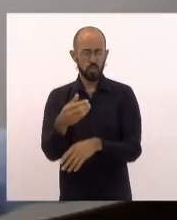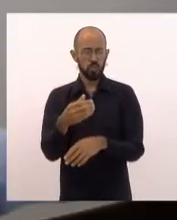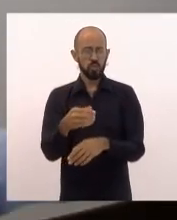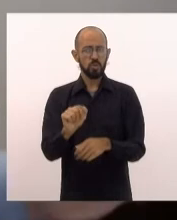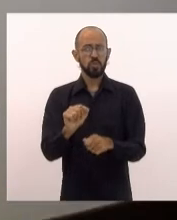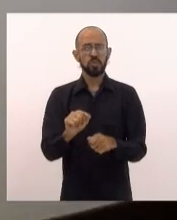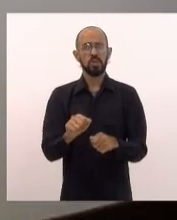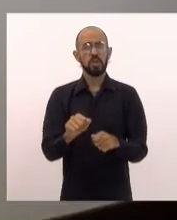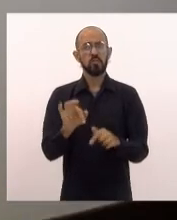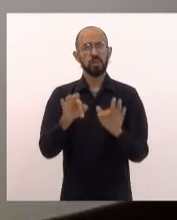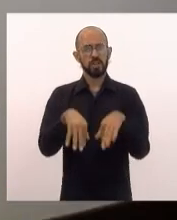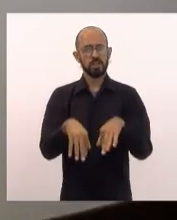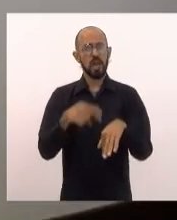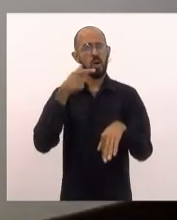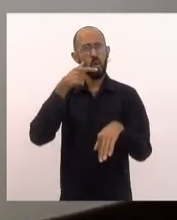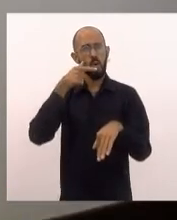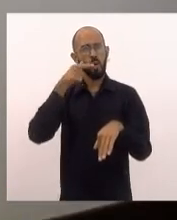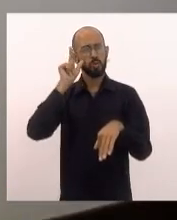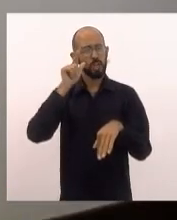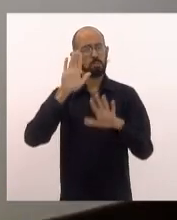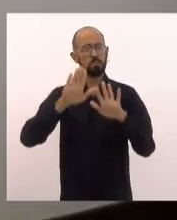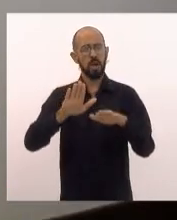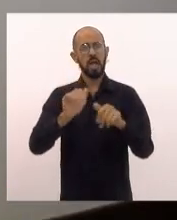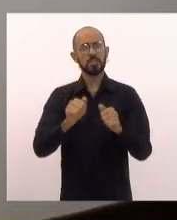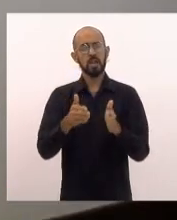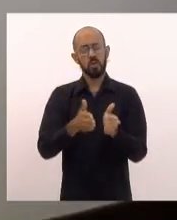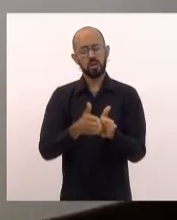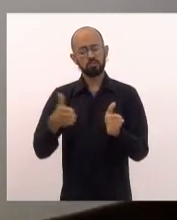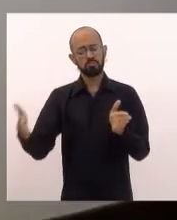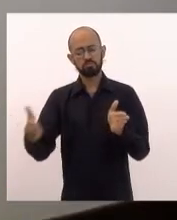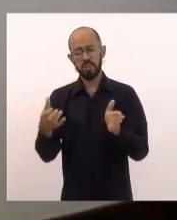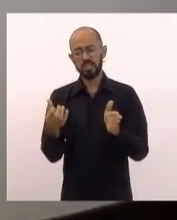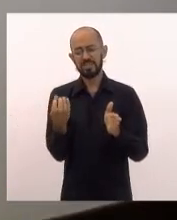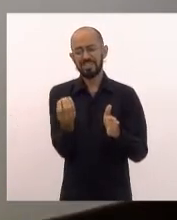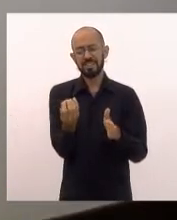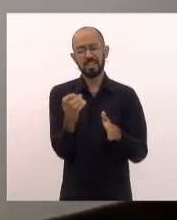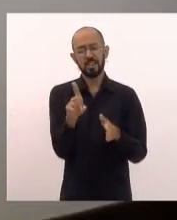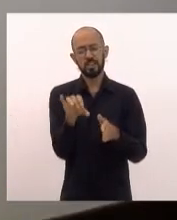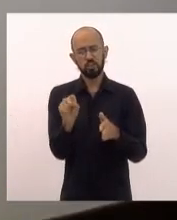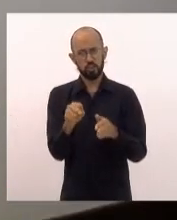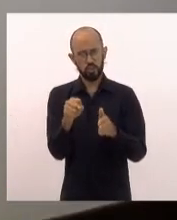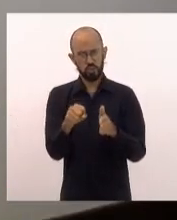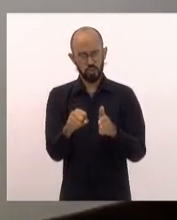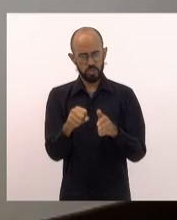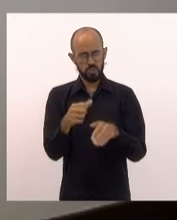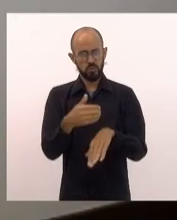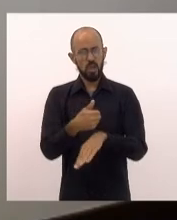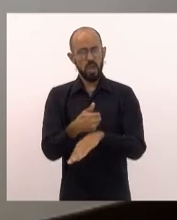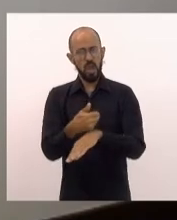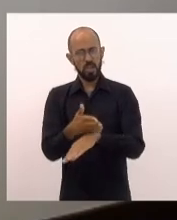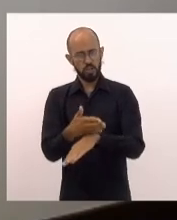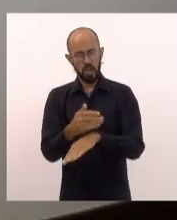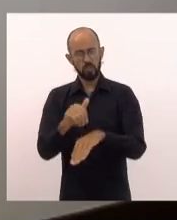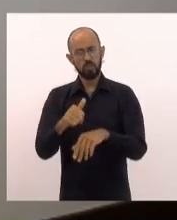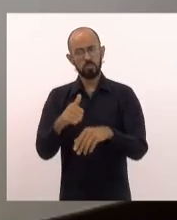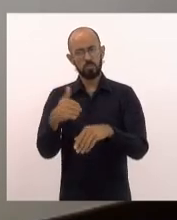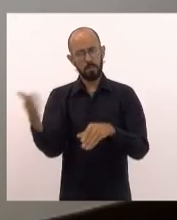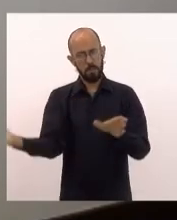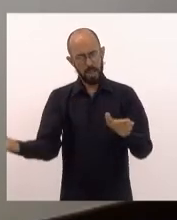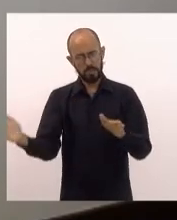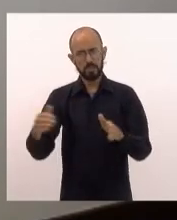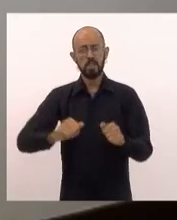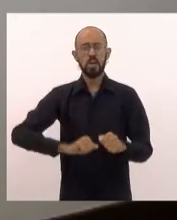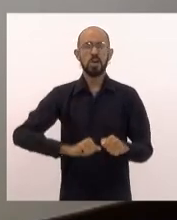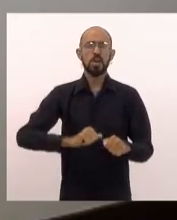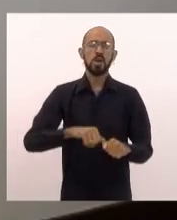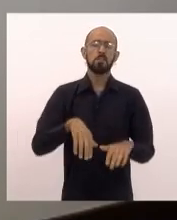mas agora teve uma prorrogação de 60 dias, e nesse intervalo de tempo, segundo o secretário, haverá uma negociação com o